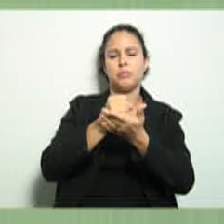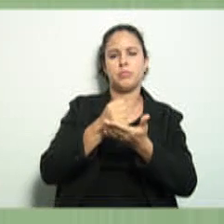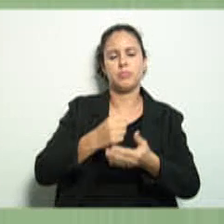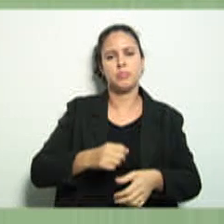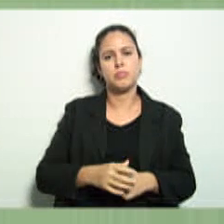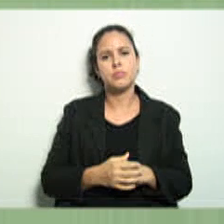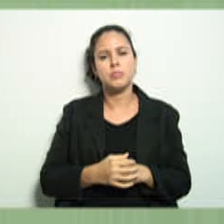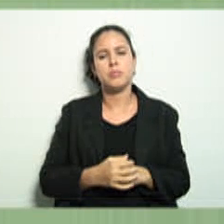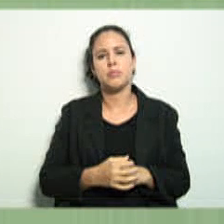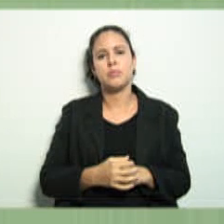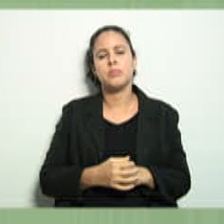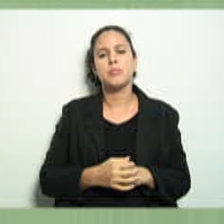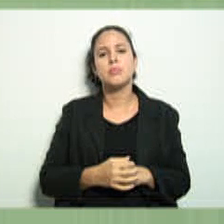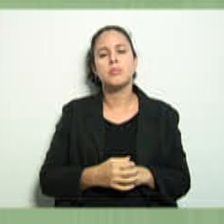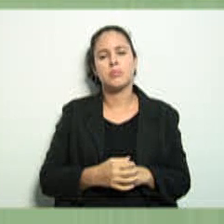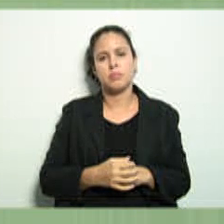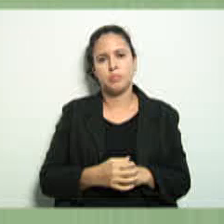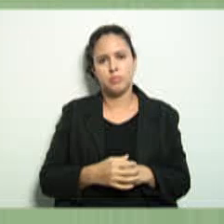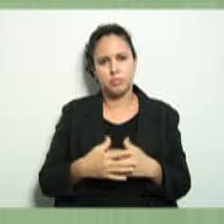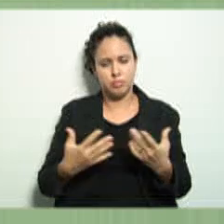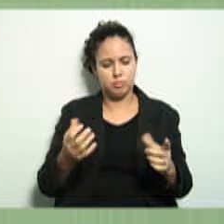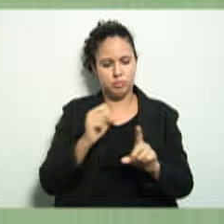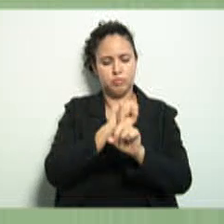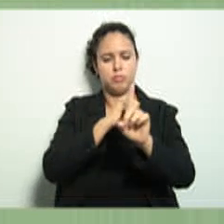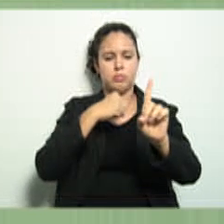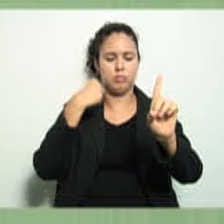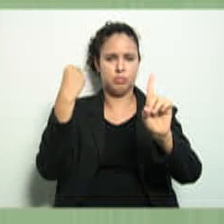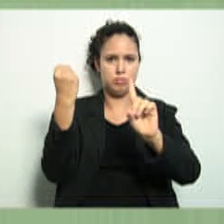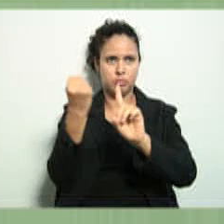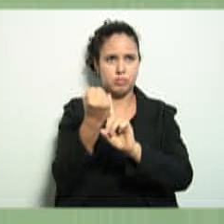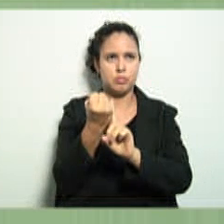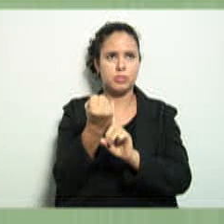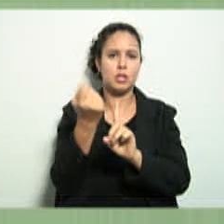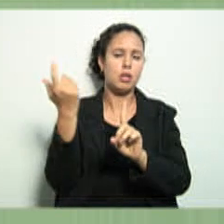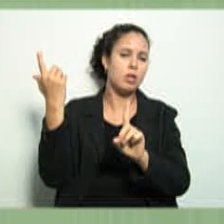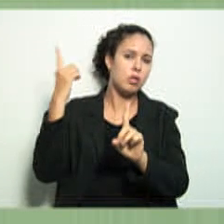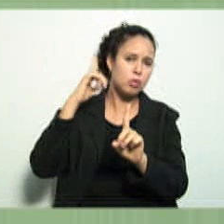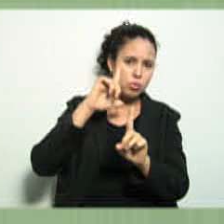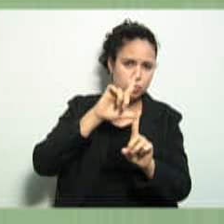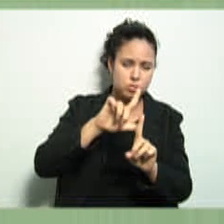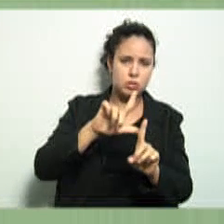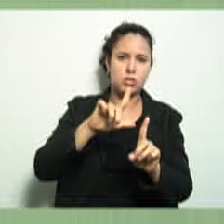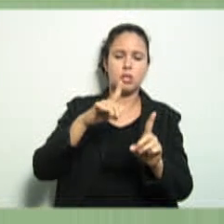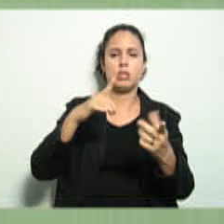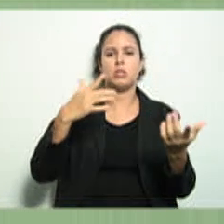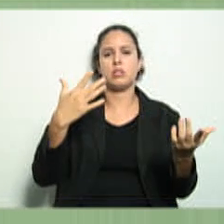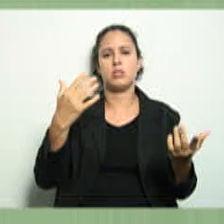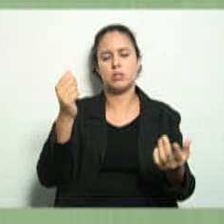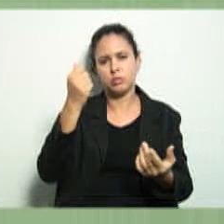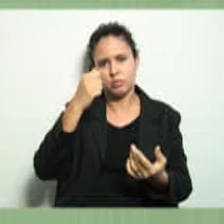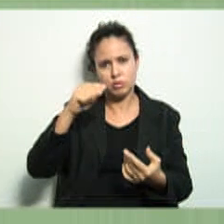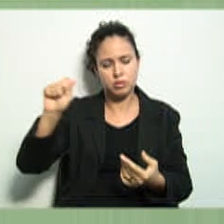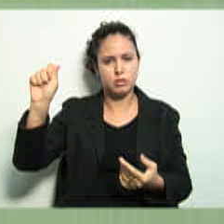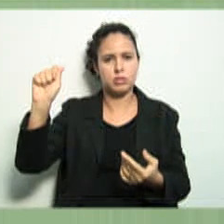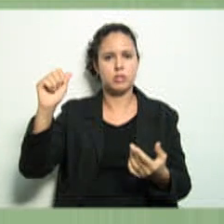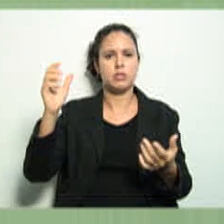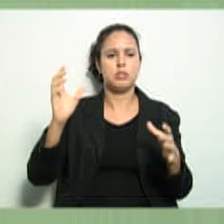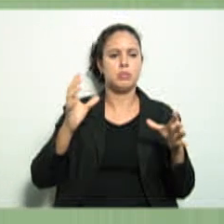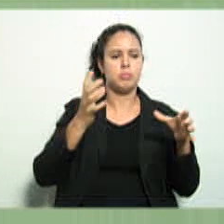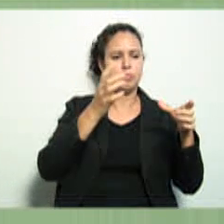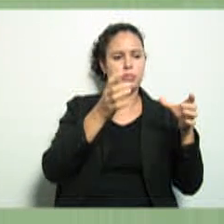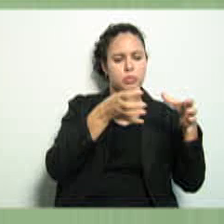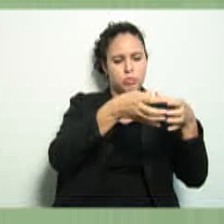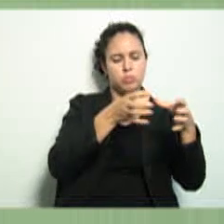Quando uma sociedade é capaz de conformar essas instituições e políticas econômicas para que